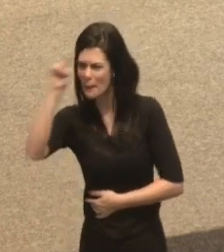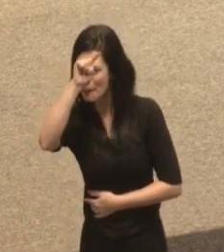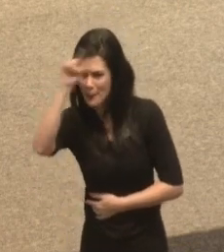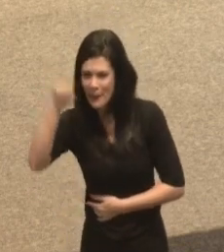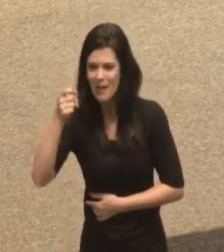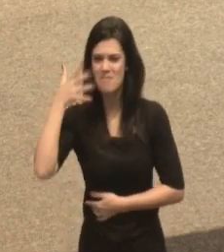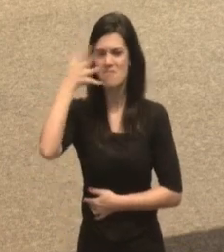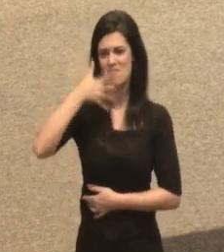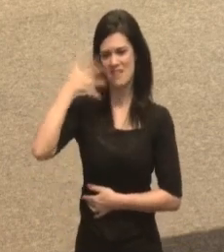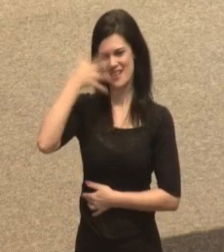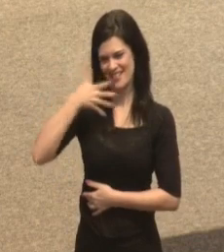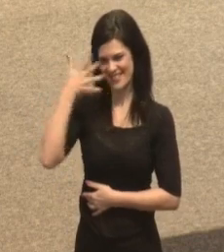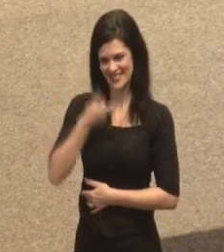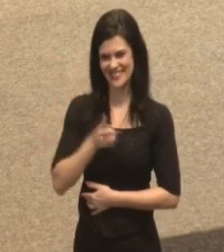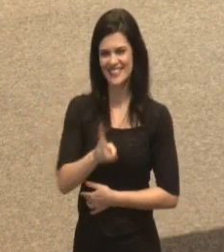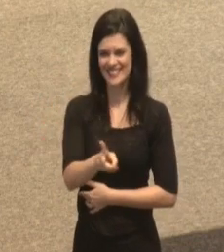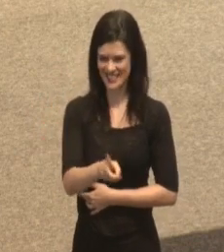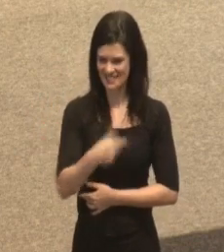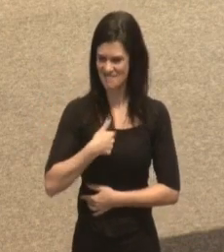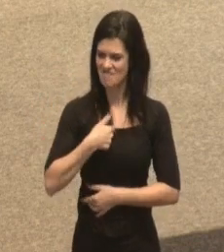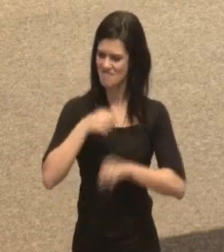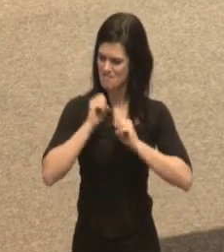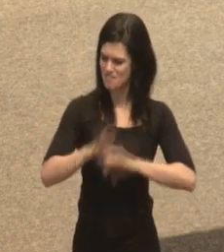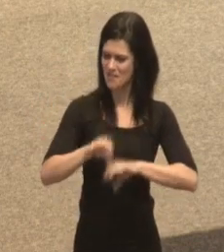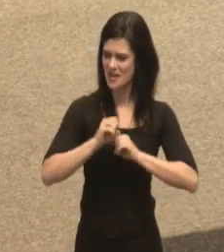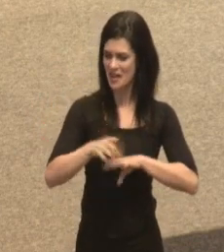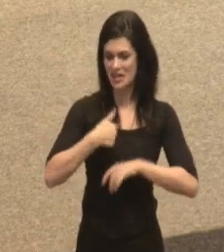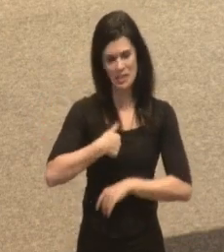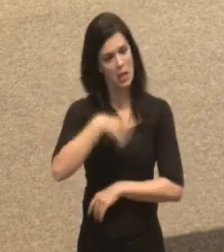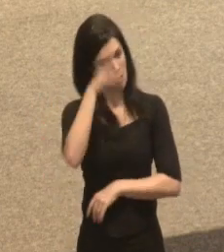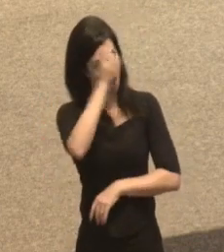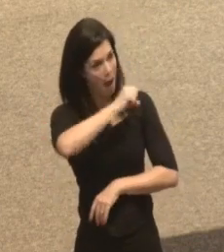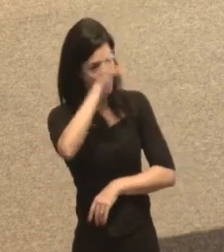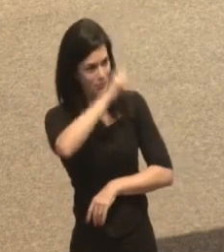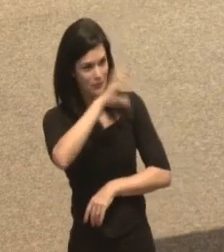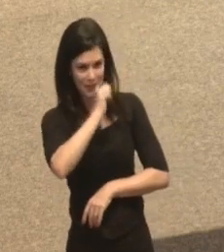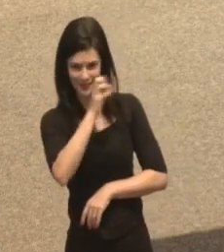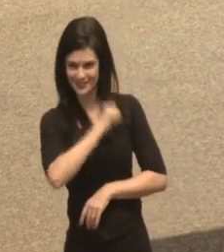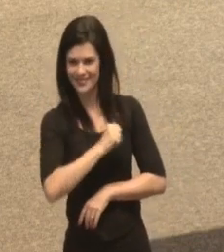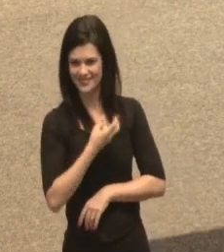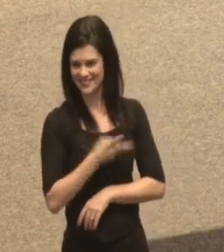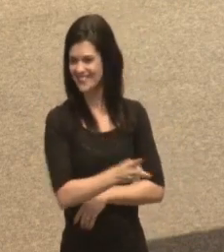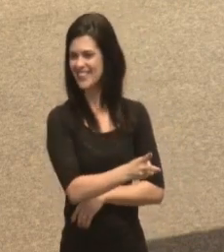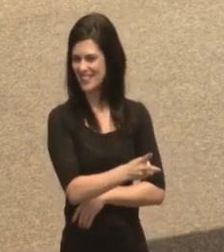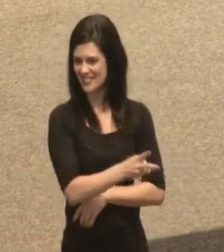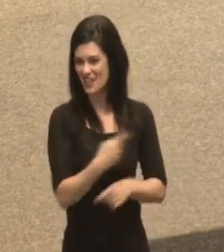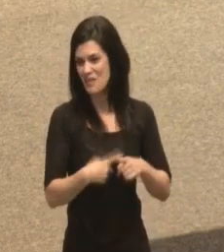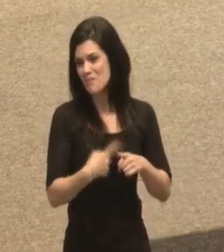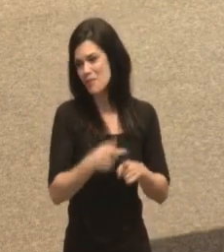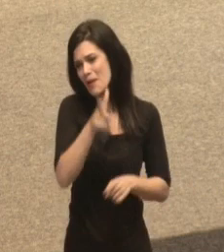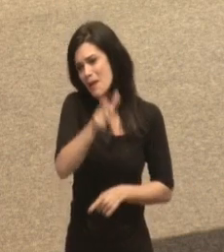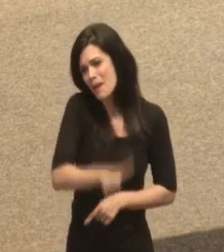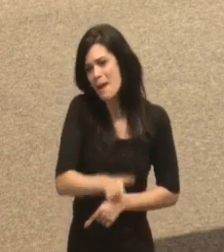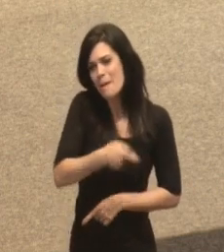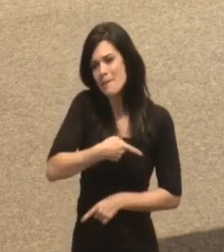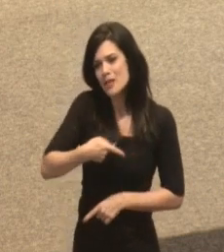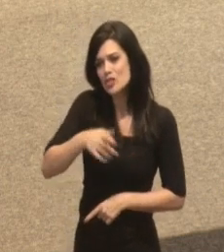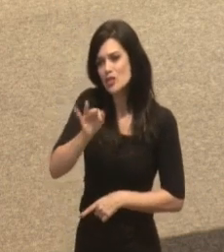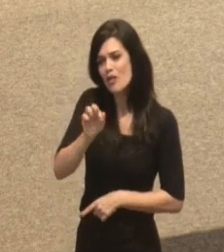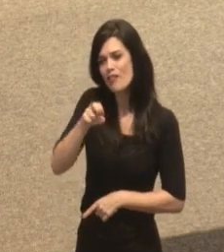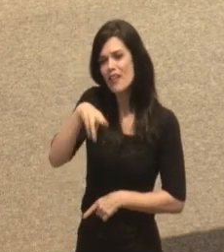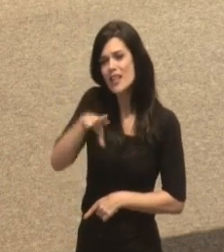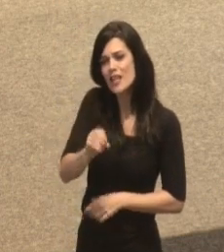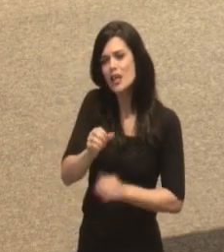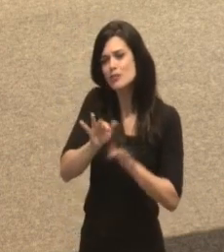tenho aprendido muito com ele, caminhando com ele nesse tempo aqui nesta igreja, pela sua simplicidade, porque ele anda